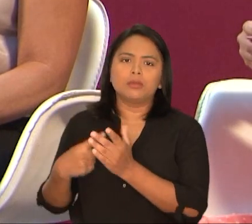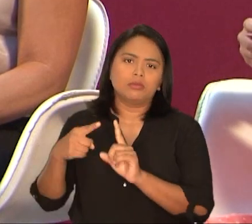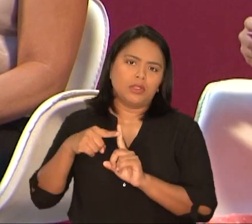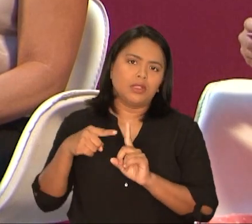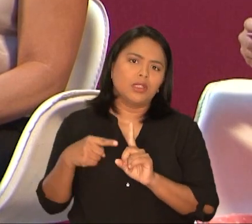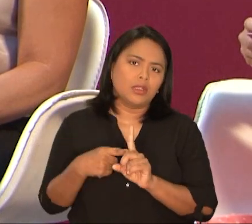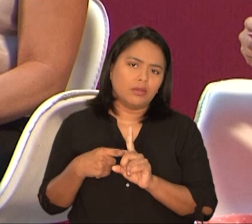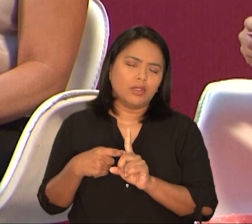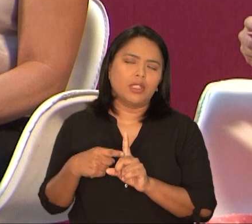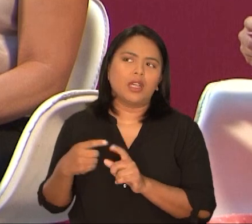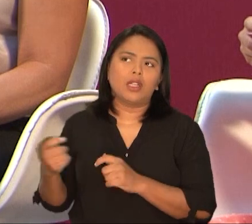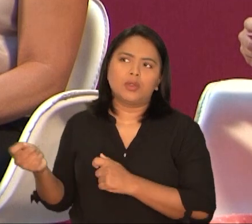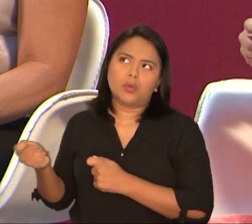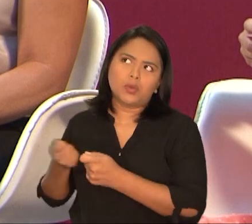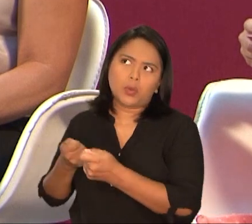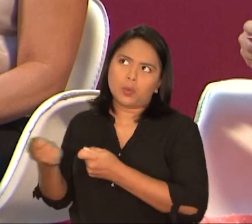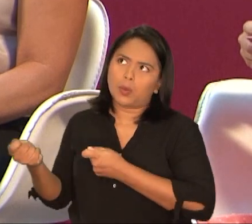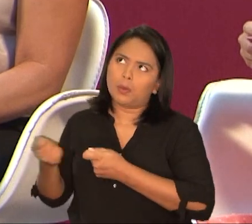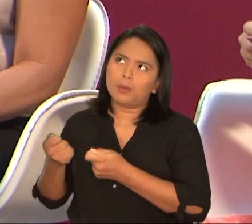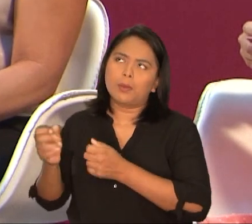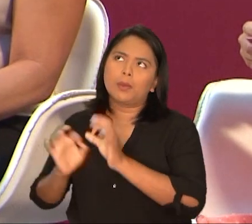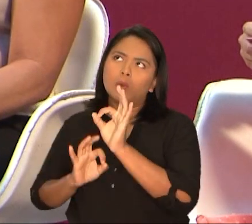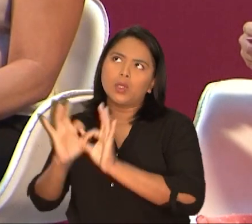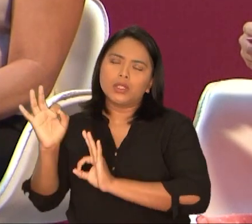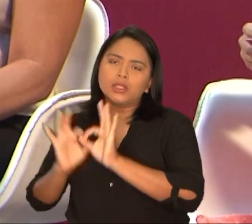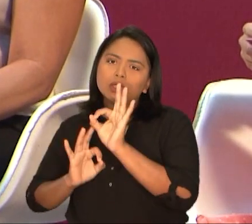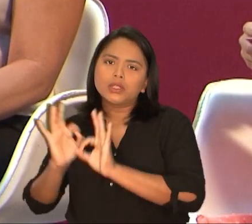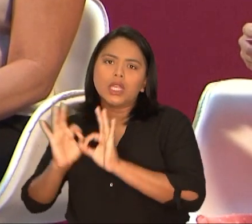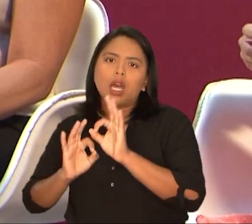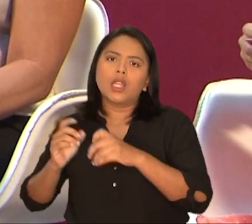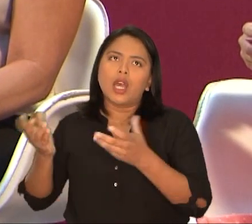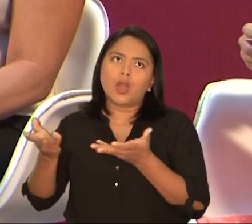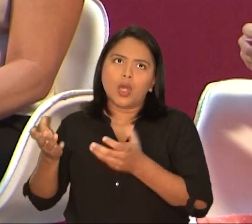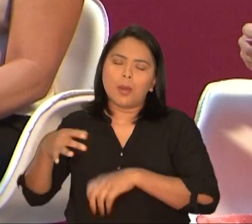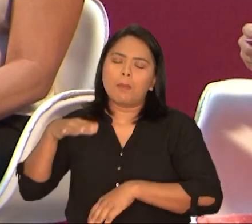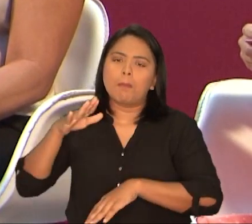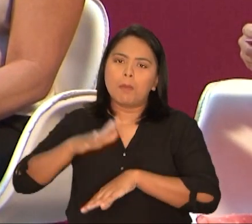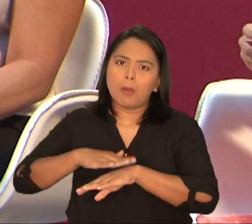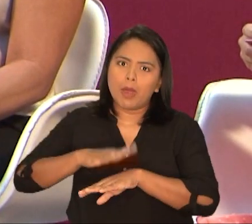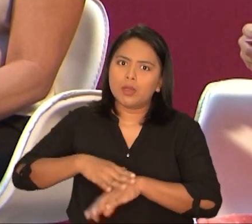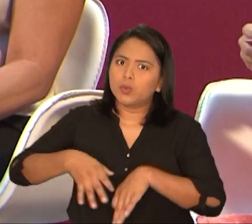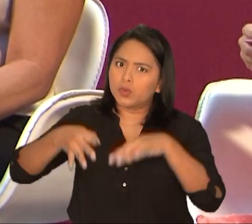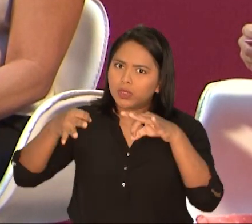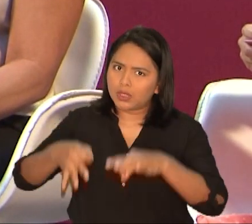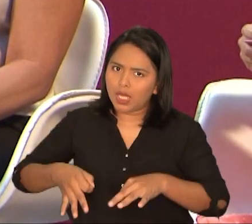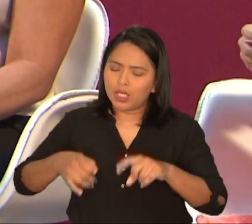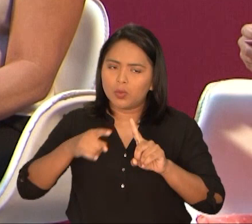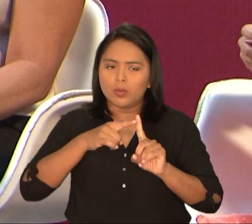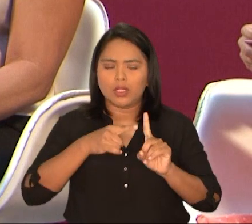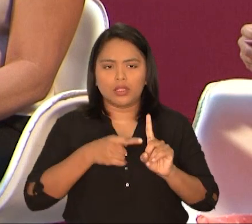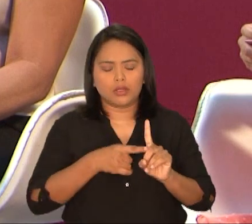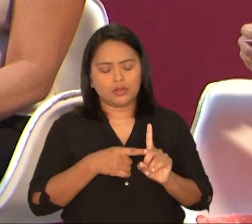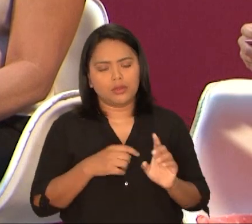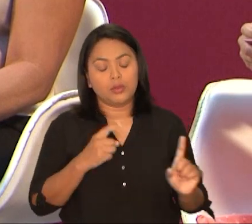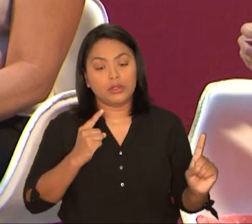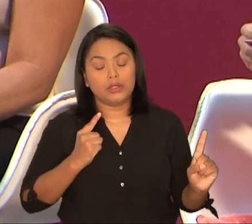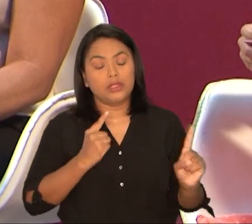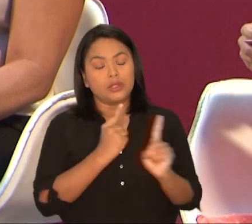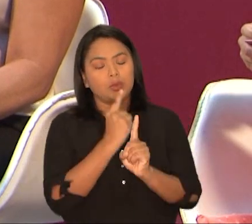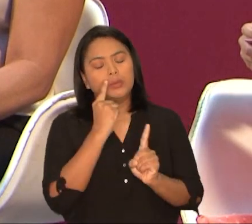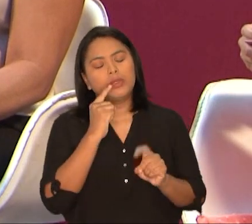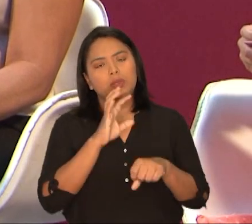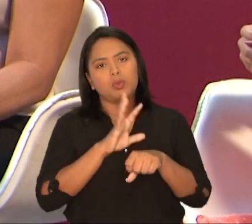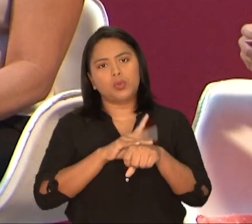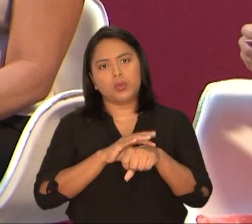nós planejamos, né, decidimos que estava no momento de vir, eu descobri, tive um diagnóstico de